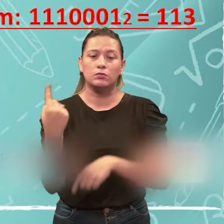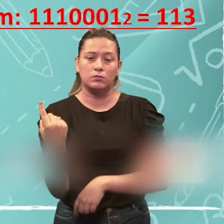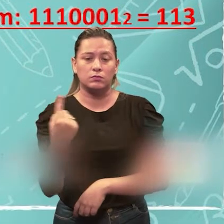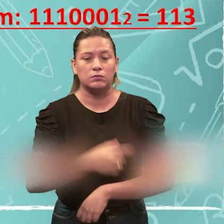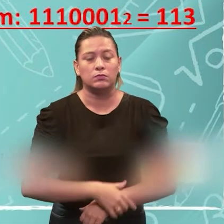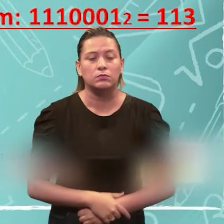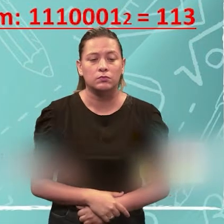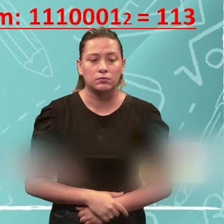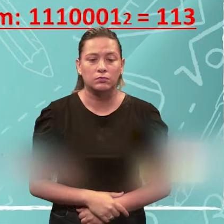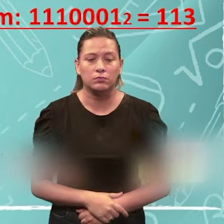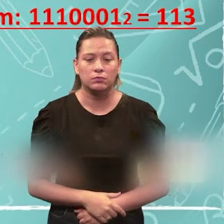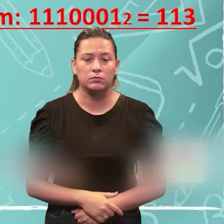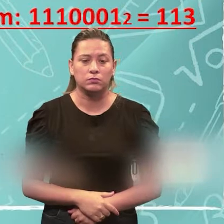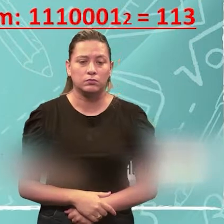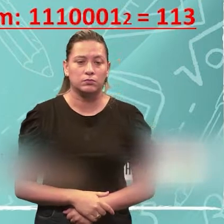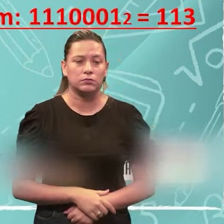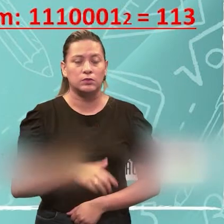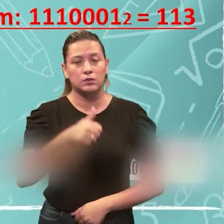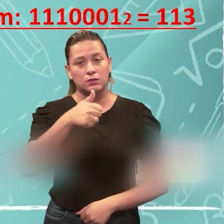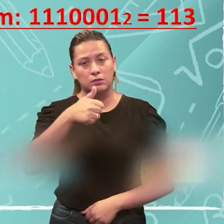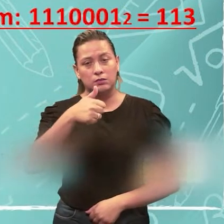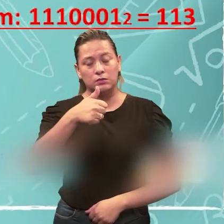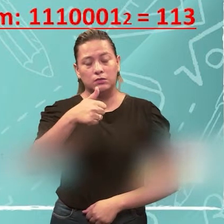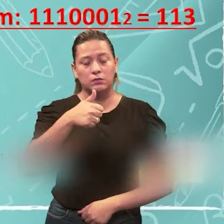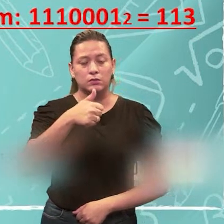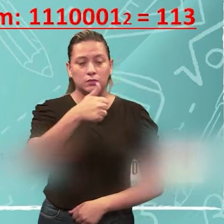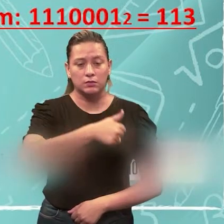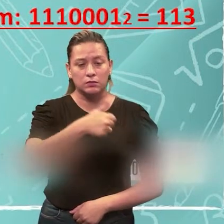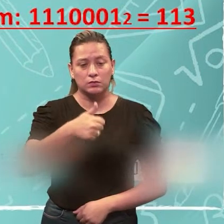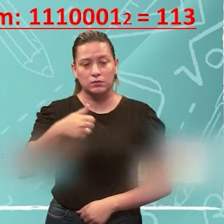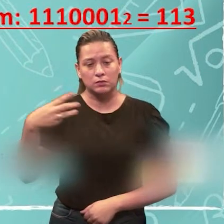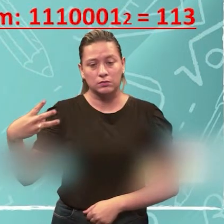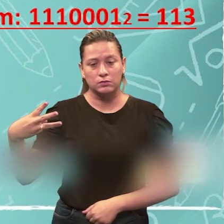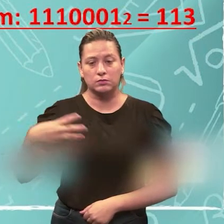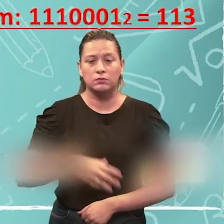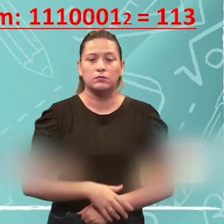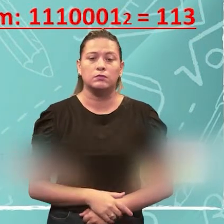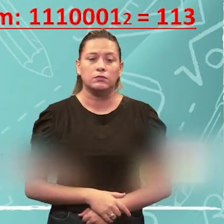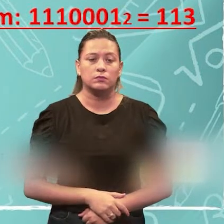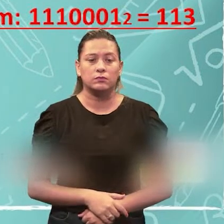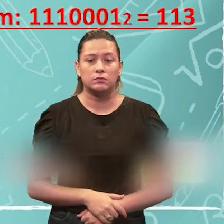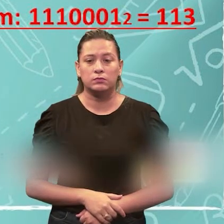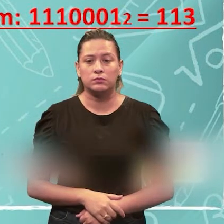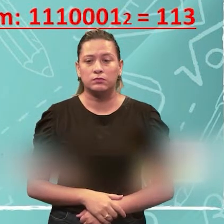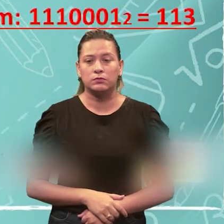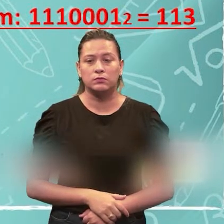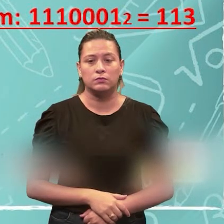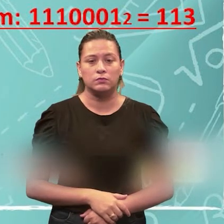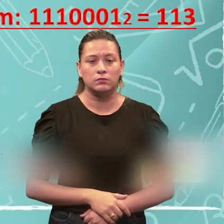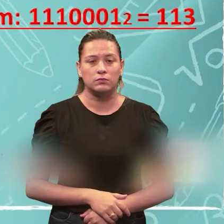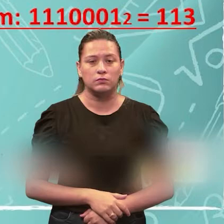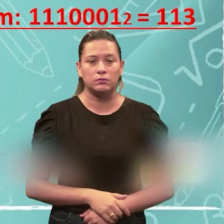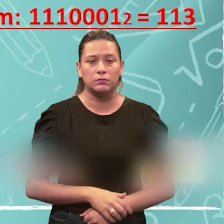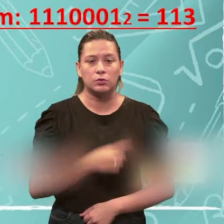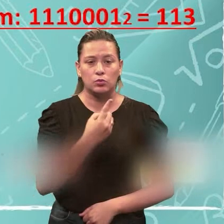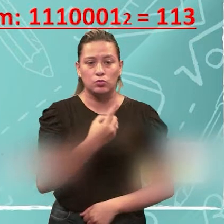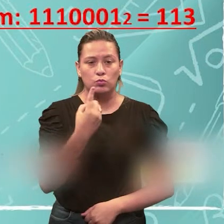1, né? Mais um, 113. Então, dessa forma, Esse número aqui,